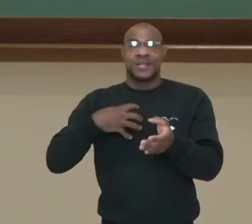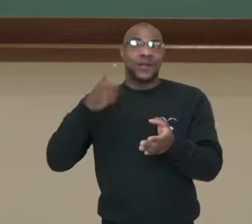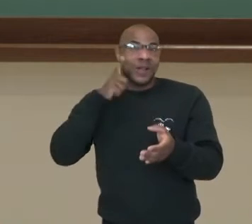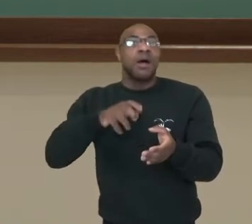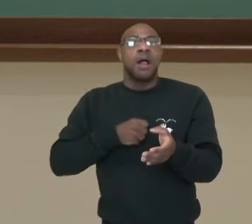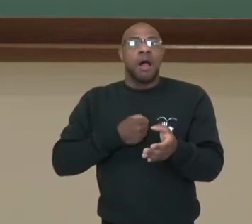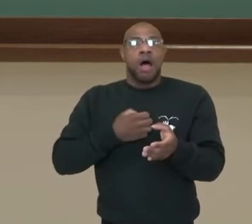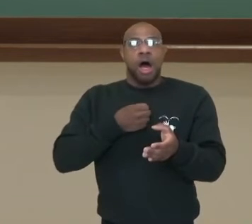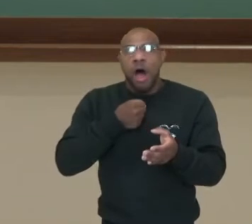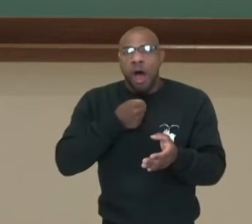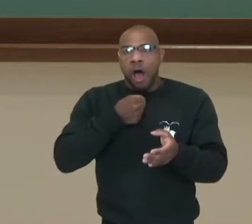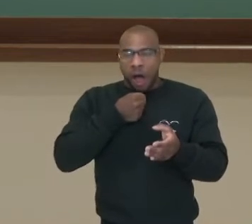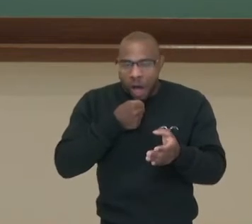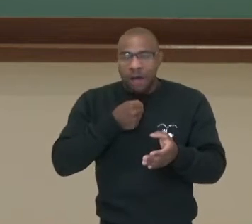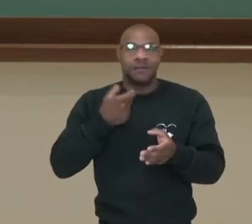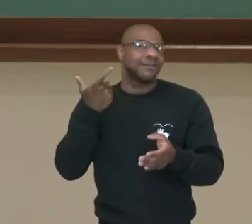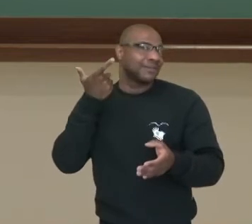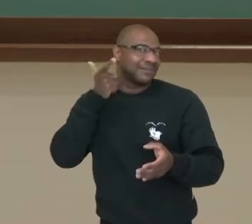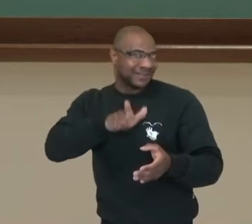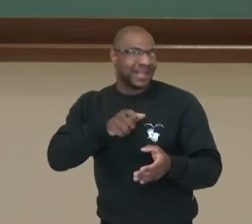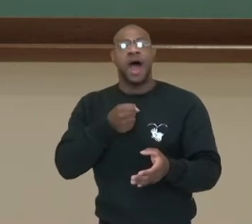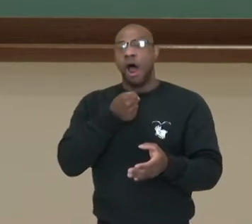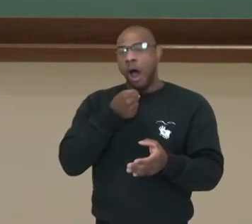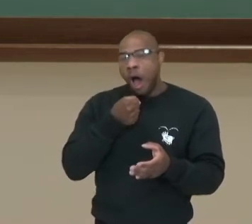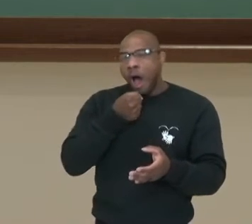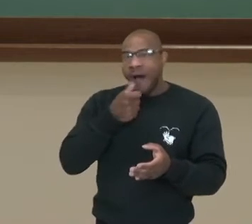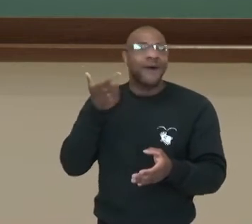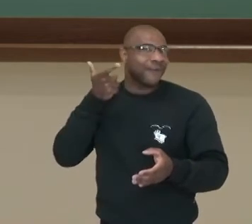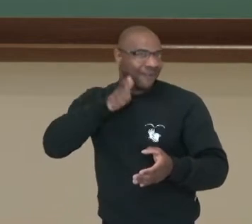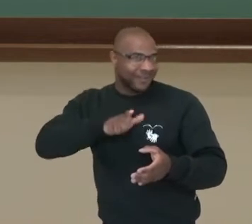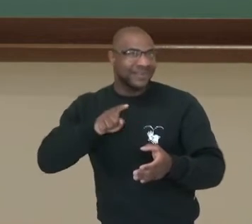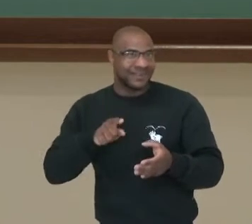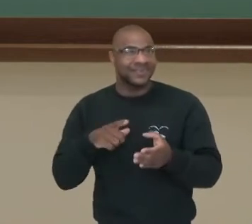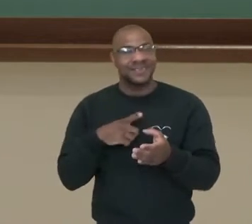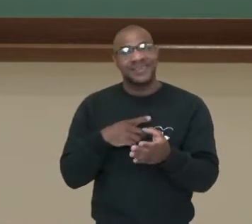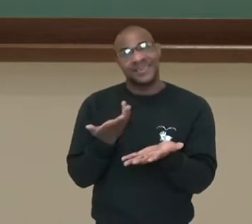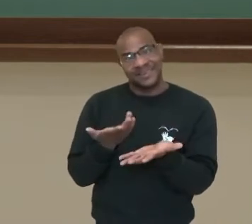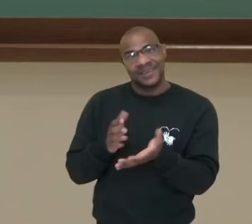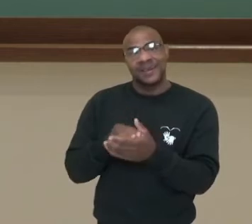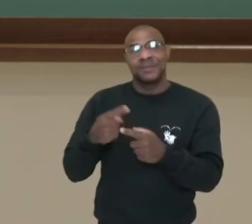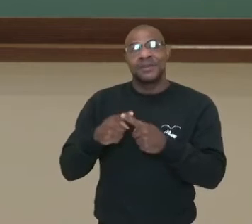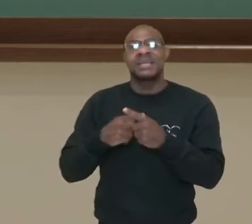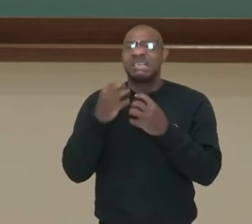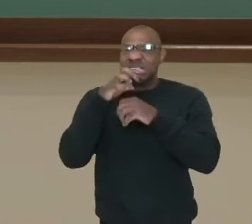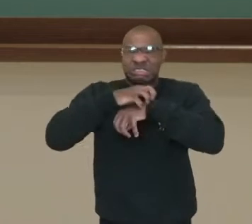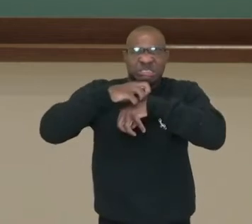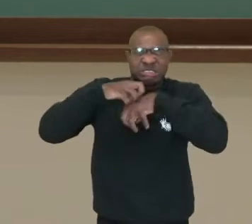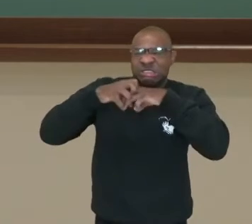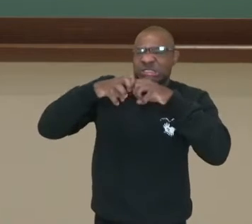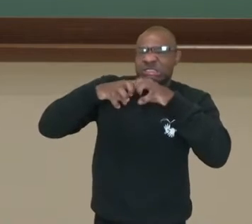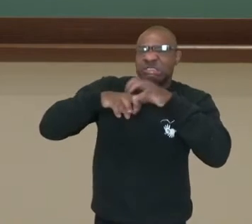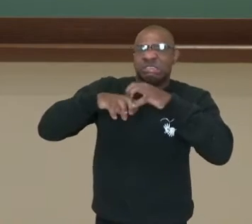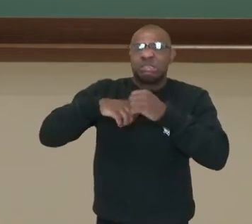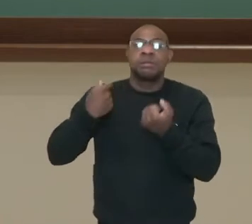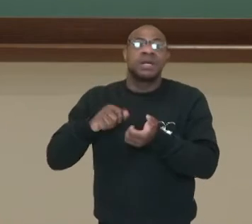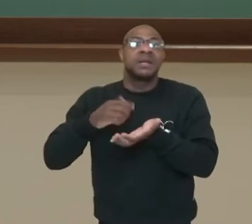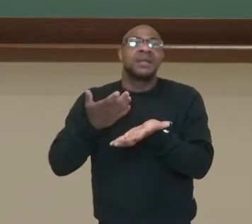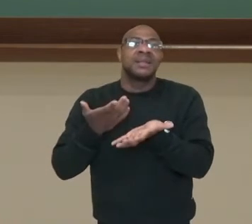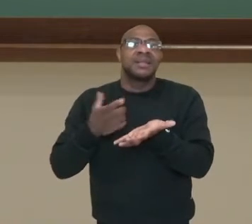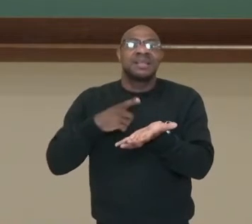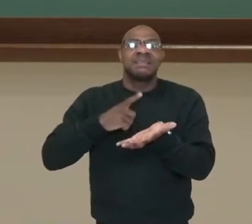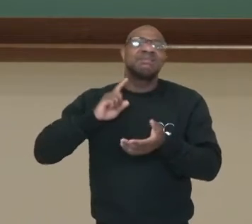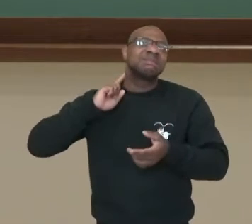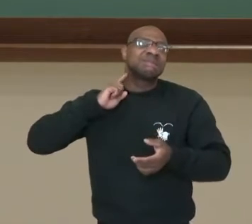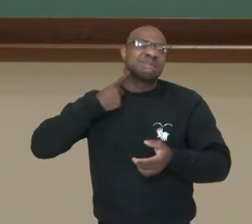Então, o nariz, quando algo incomoda ali na região do nariz, é o espirro. E quando algo incomoda, né, que conseguiu adentrar, né, ali